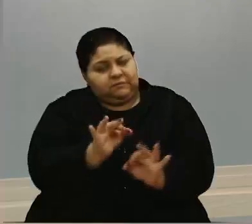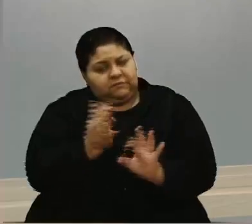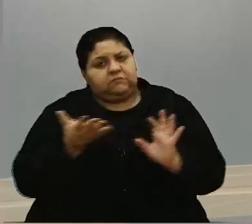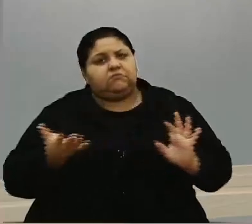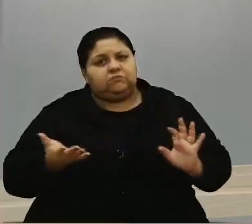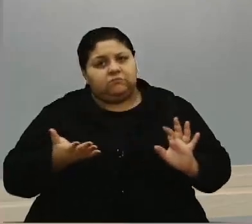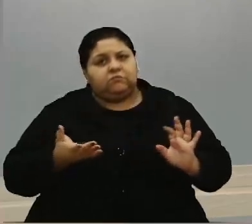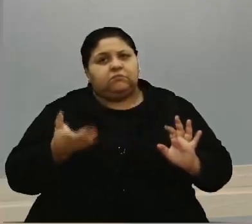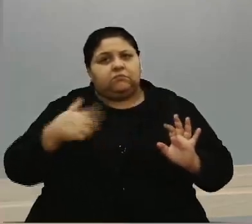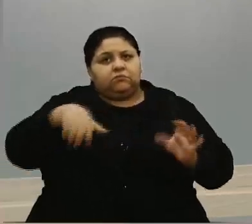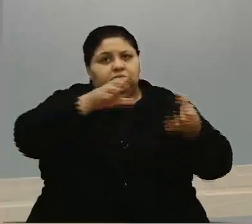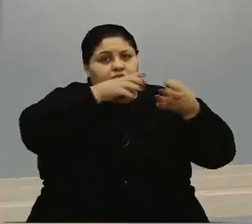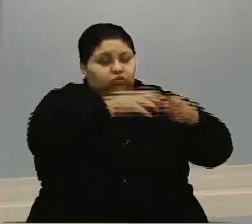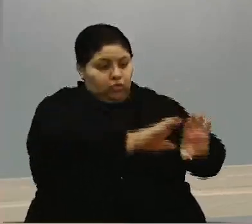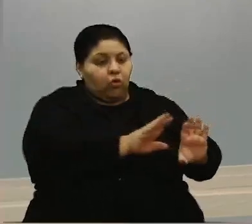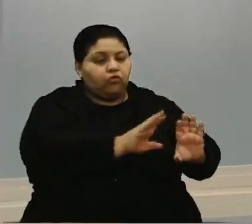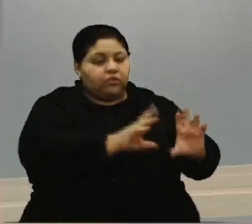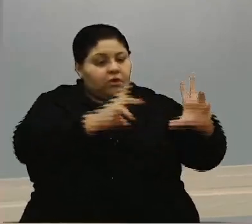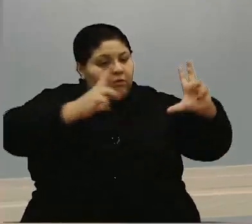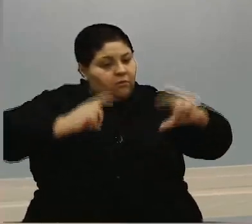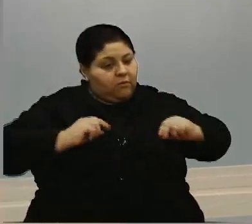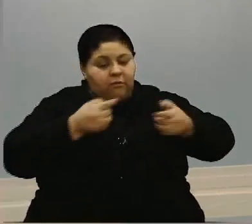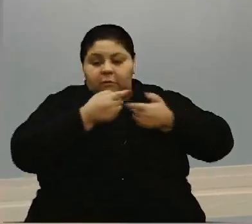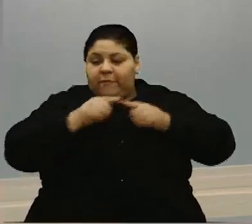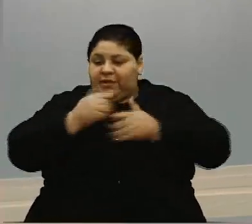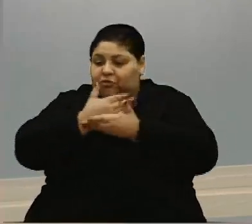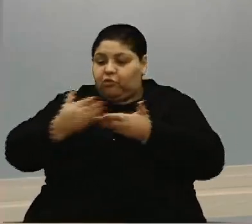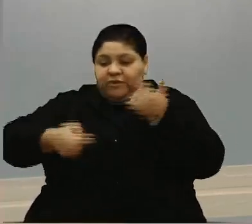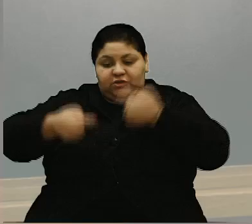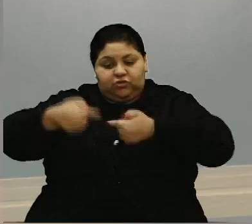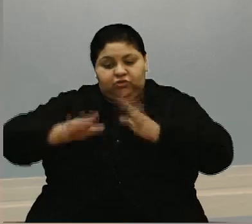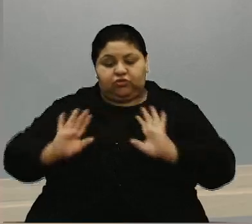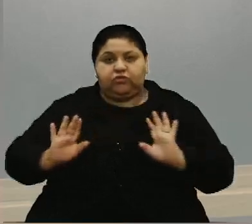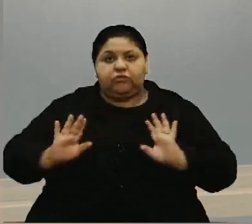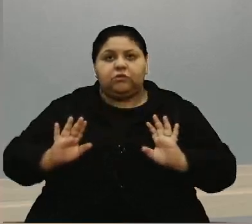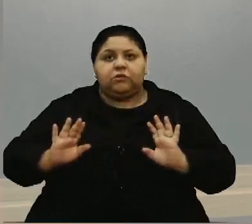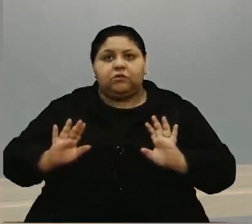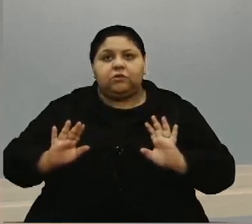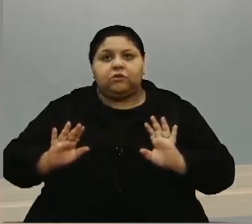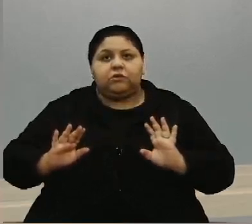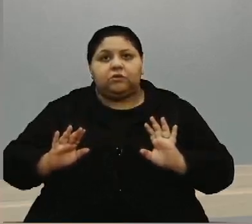dizer, sou contra o mérito, mas não entra no debate quem está fazendo esse discurso,